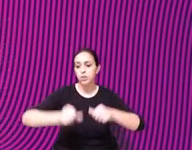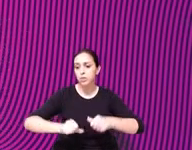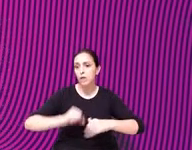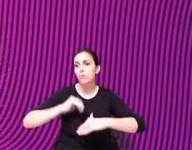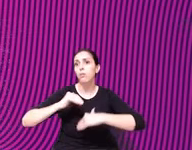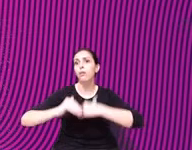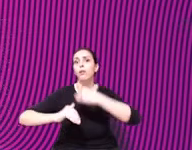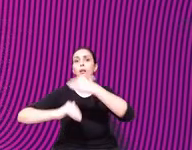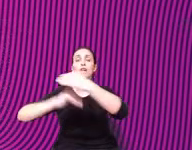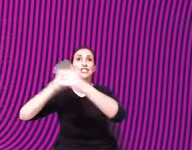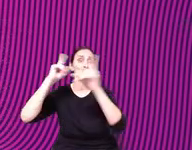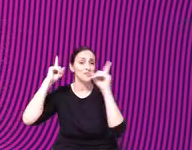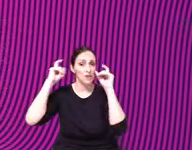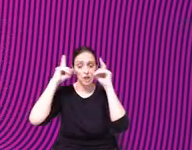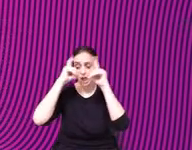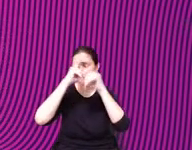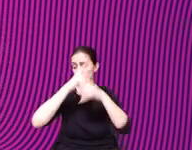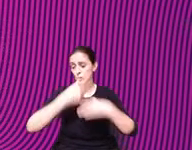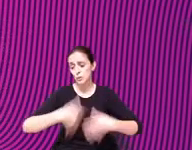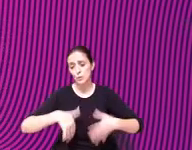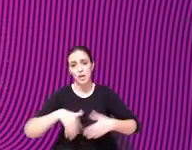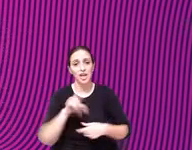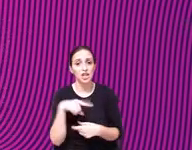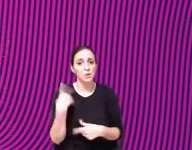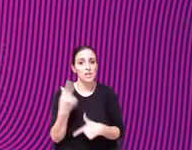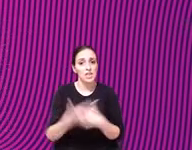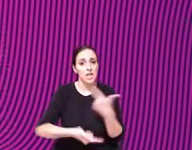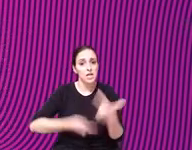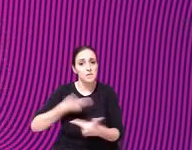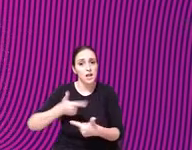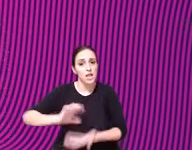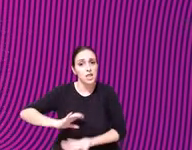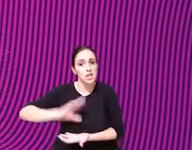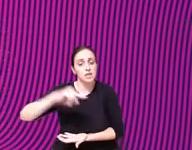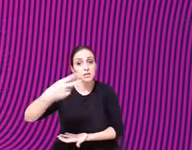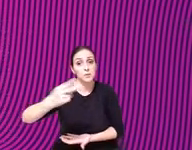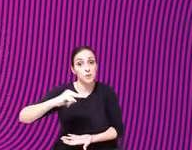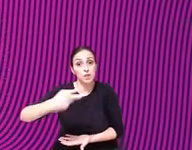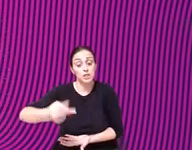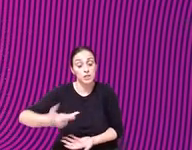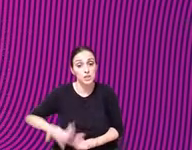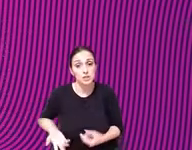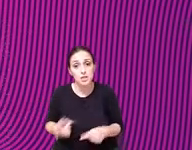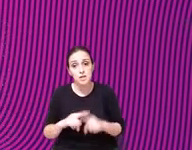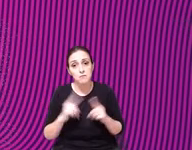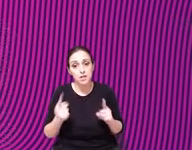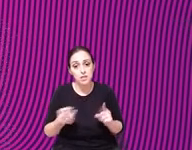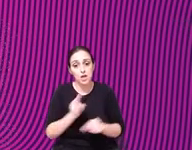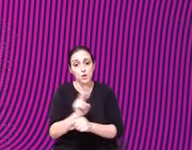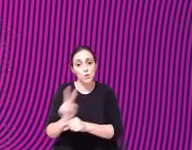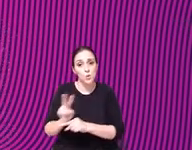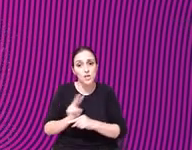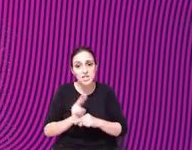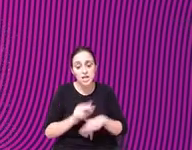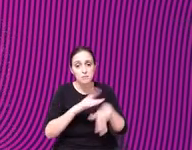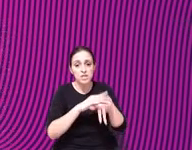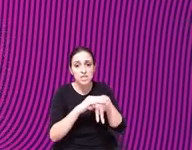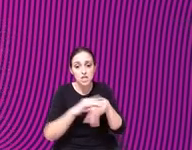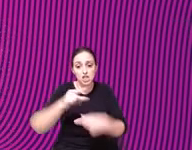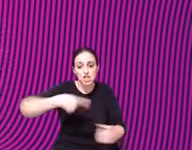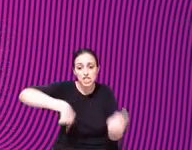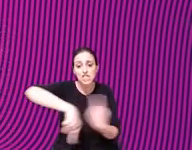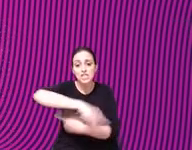dificuldade gigantesca, por exemplo, né? Nós trabalhamos com transplante, mas a gente tem que cuidar de pacientes em diálise justamente para